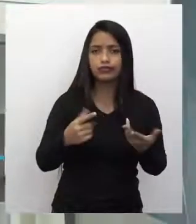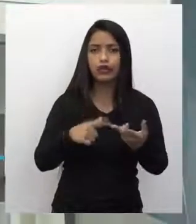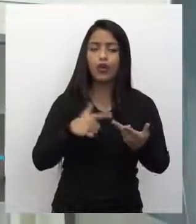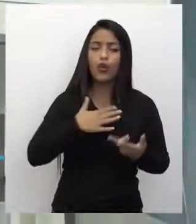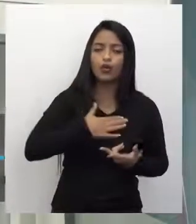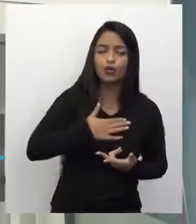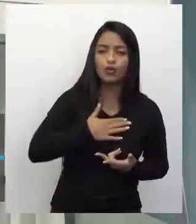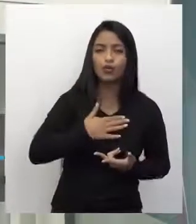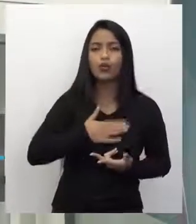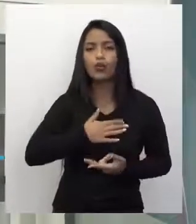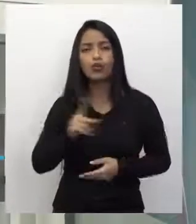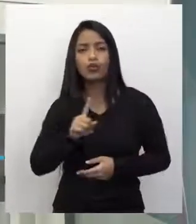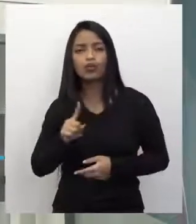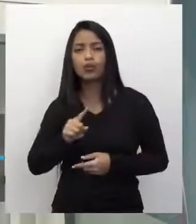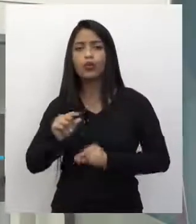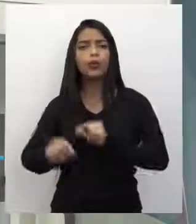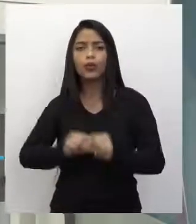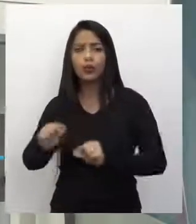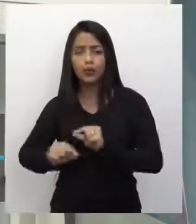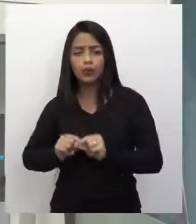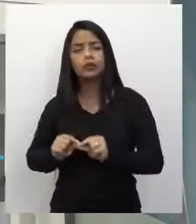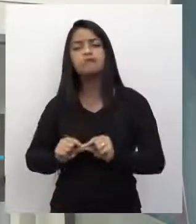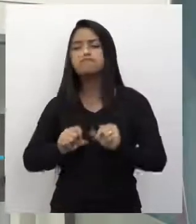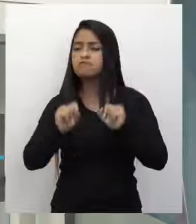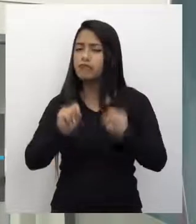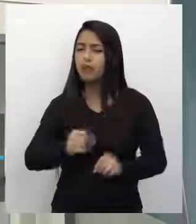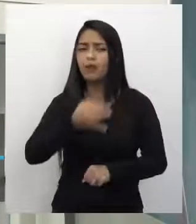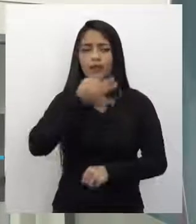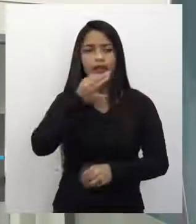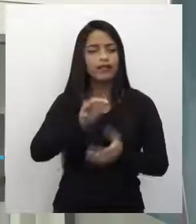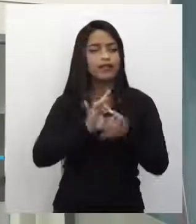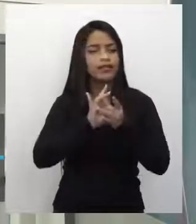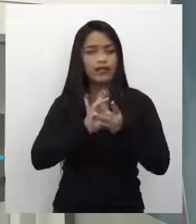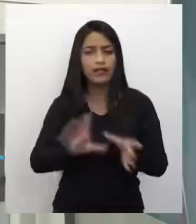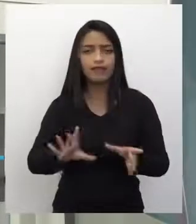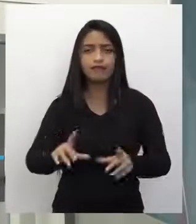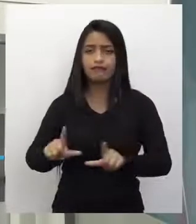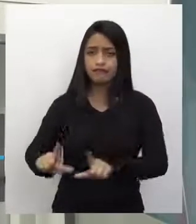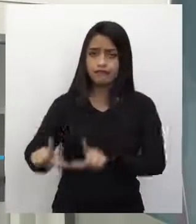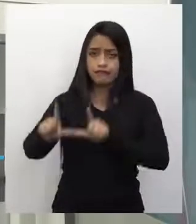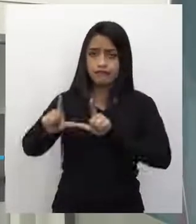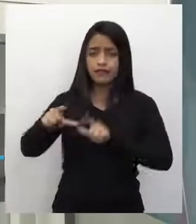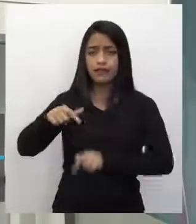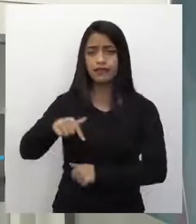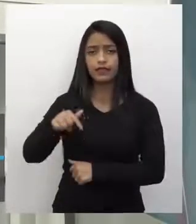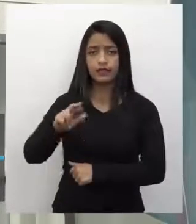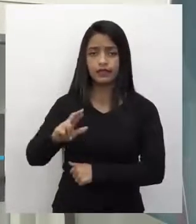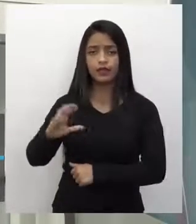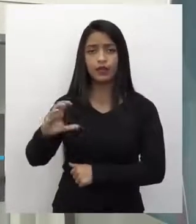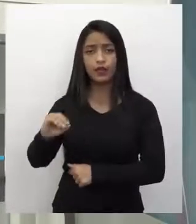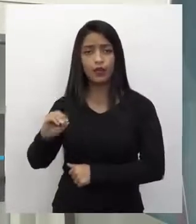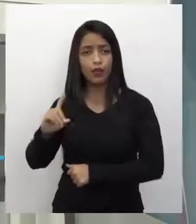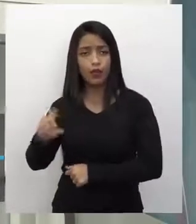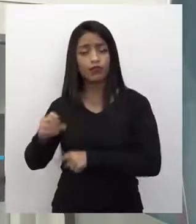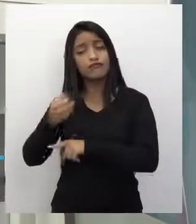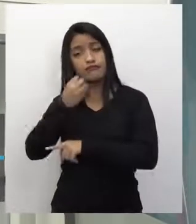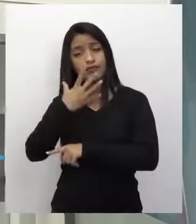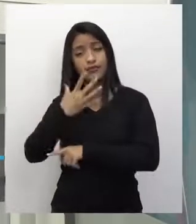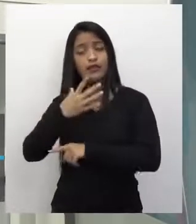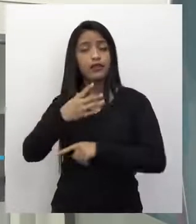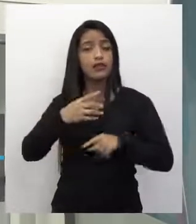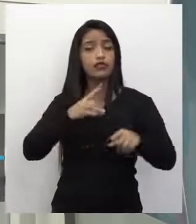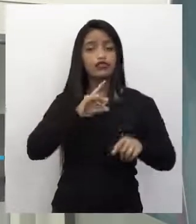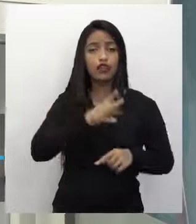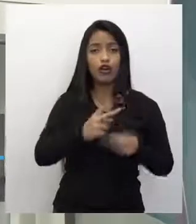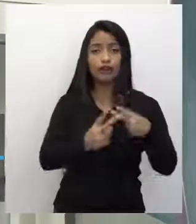que não gostou, tá? Então, pode dar a sua opinião lá. É mais uma ferramenta, além do hashtag EuNoCMSP